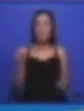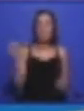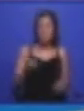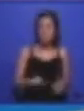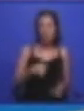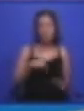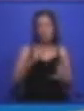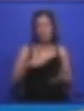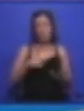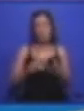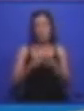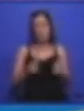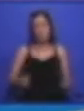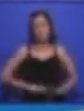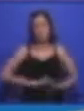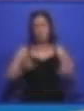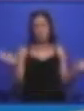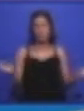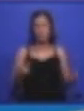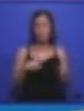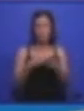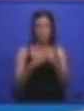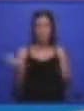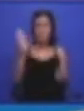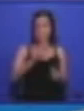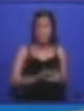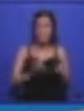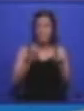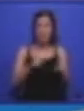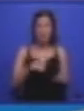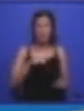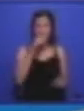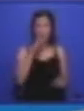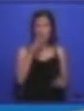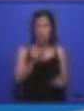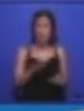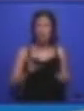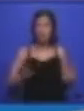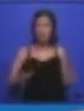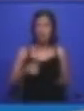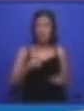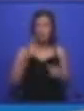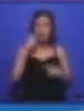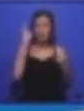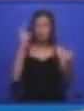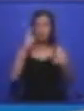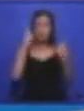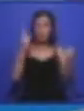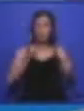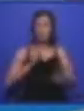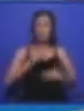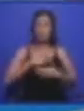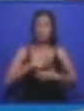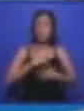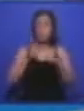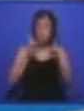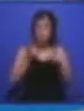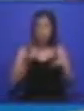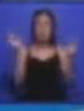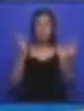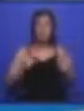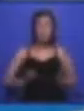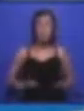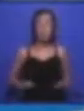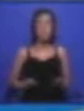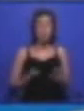más eu já as venci e hei de vencer mais. Porque eu costumo dizer, quando vou aos meus espetáculos, meus amigos,